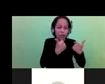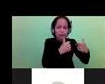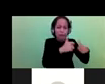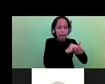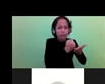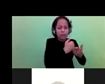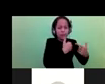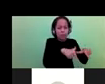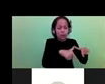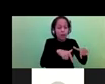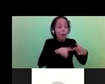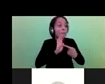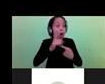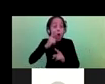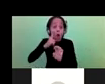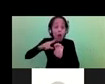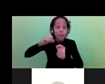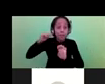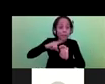para o empreendedorismo.